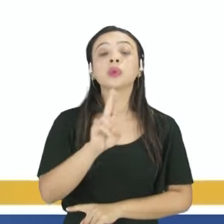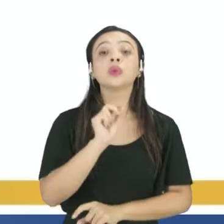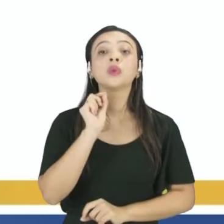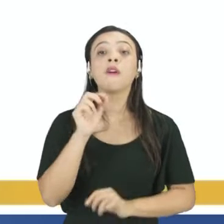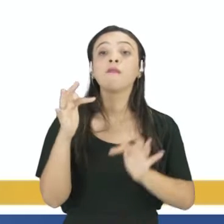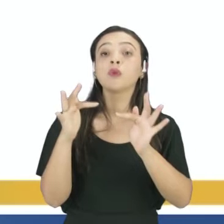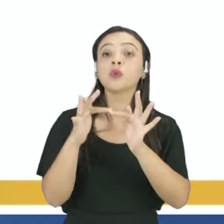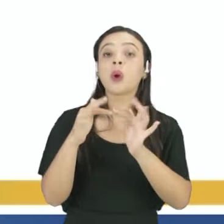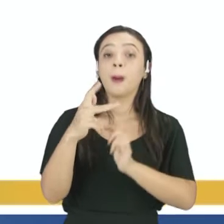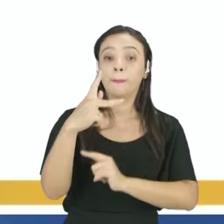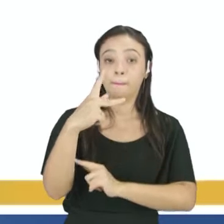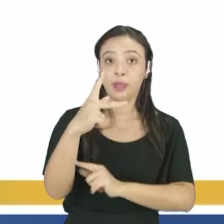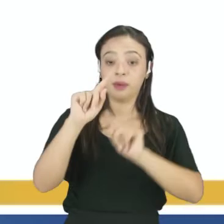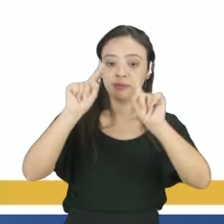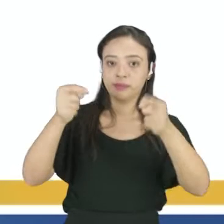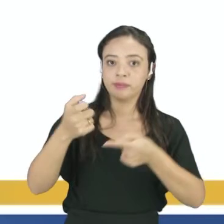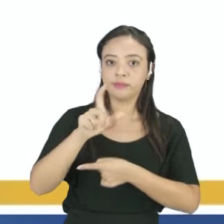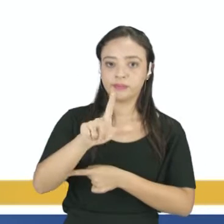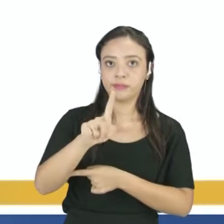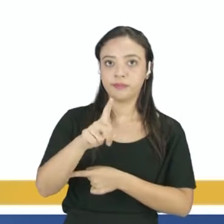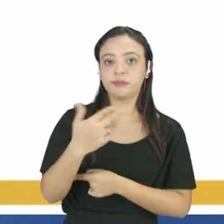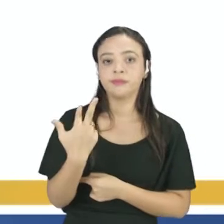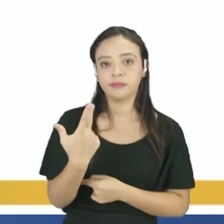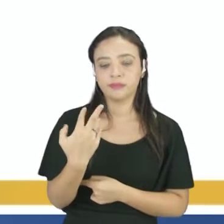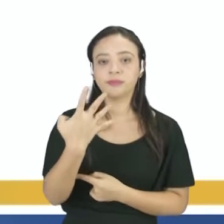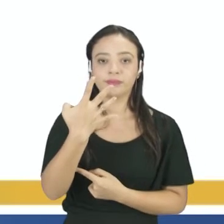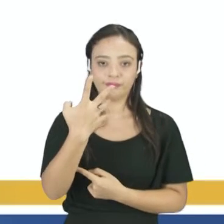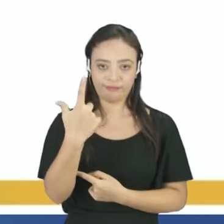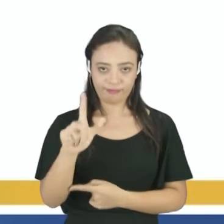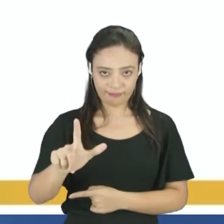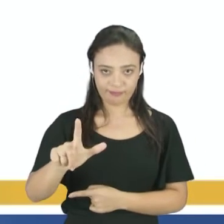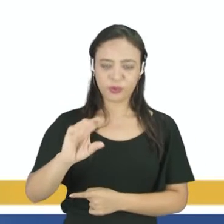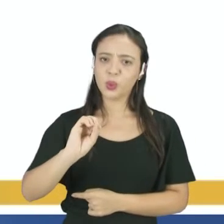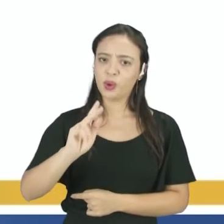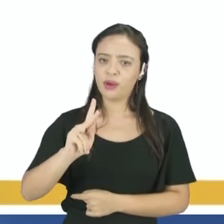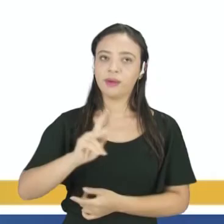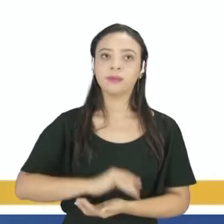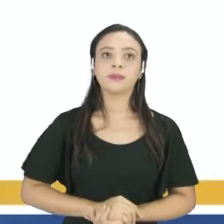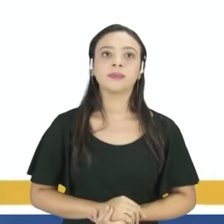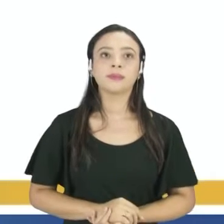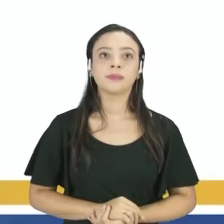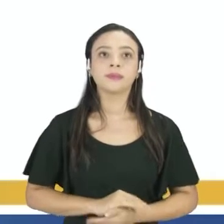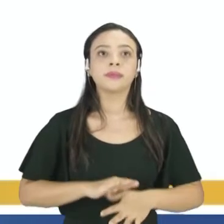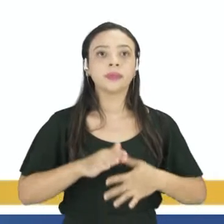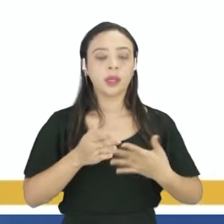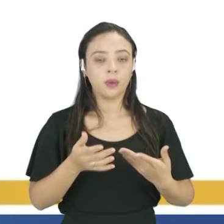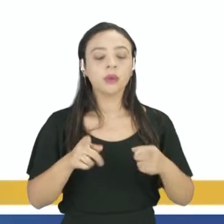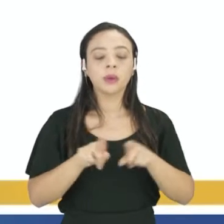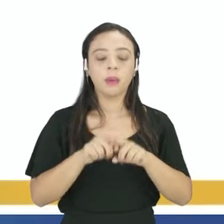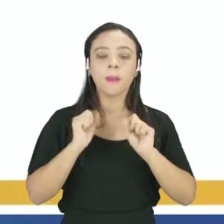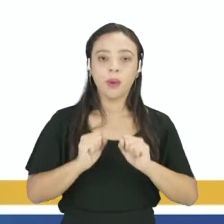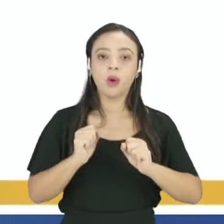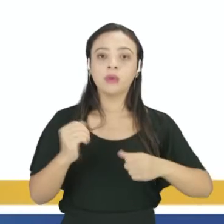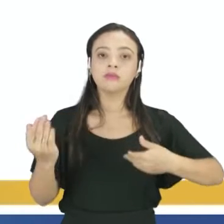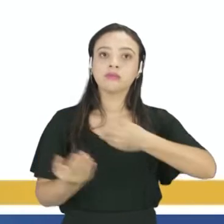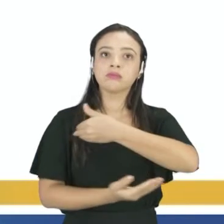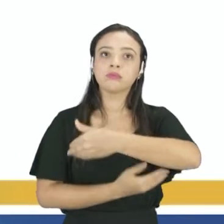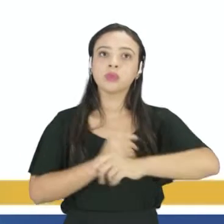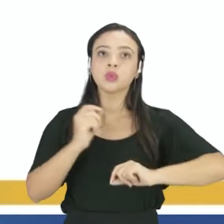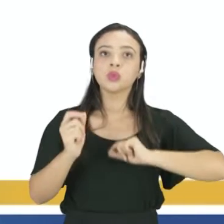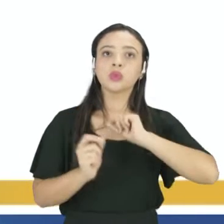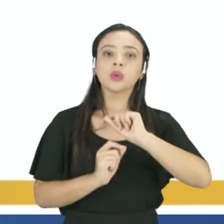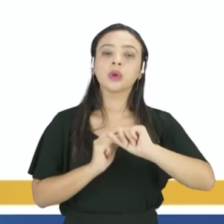função, P de L igual a 4L, ok? Agora a gente pode associar a